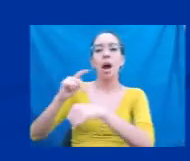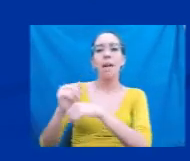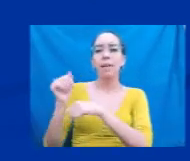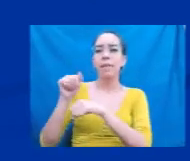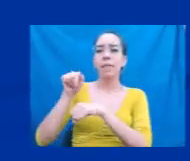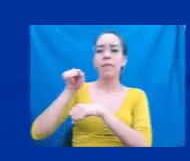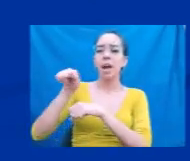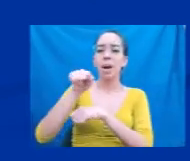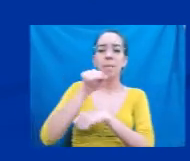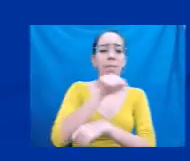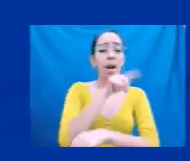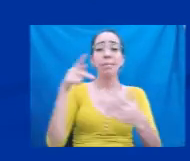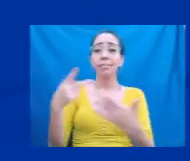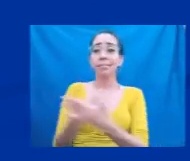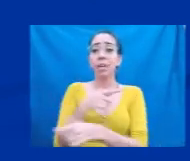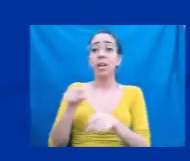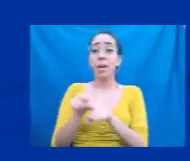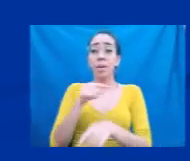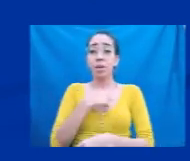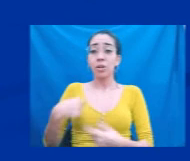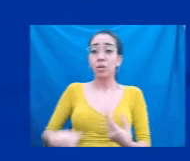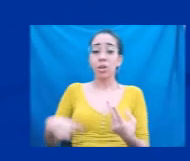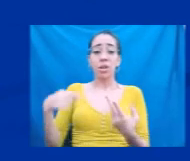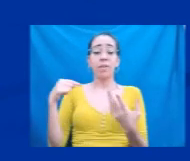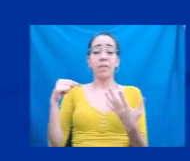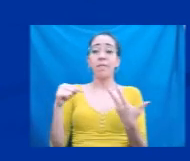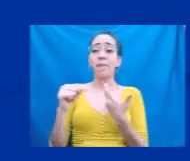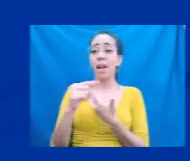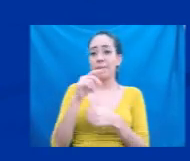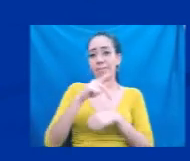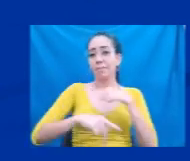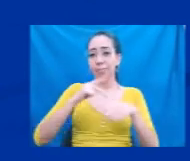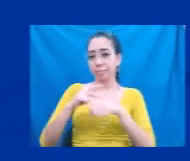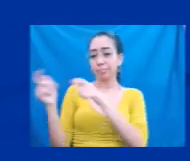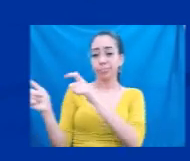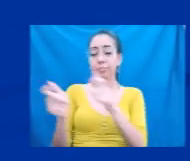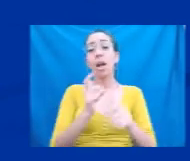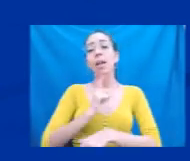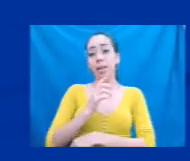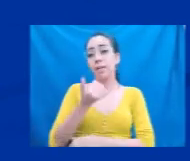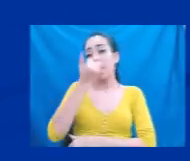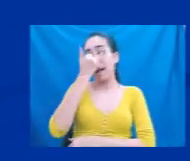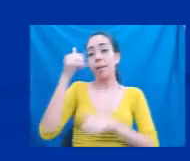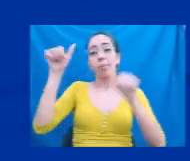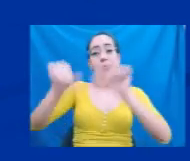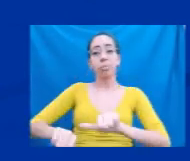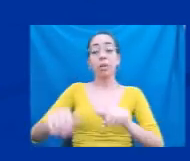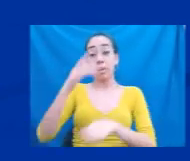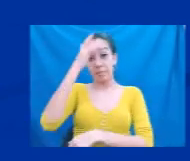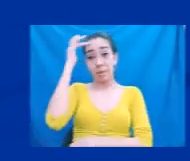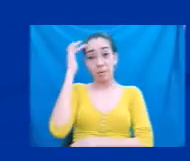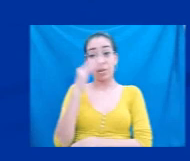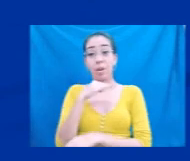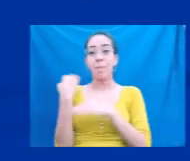na China, na Coreia, quer dizer, vários países já tiveram acidentes com muitas mortes envolvendo esse produto. Então, como pode haver